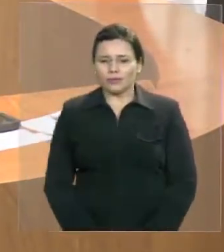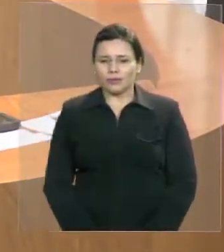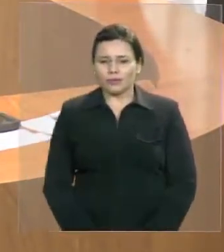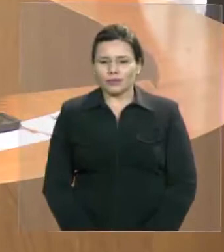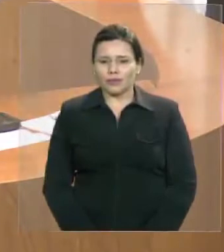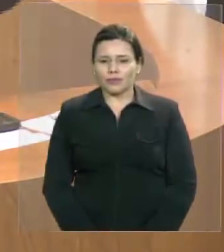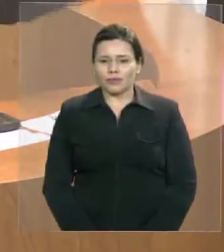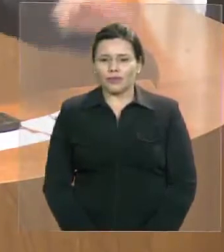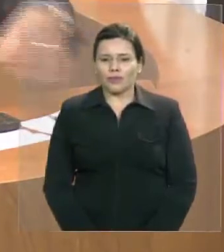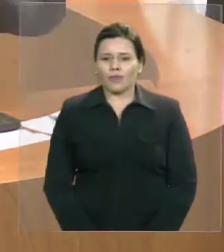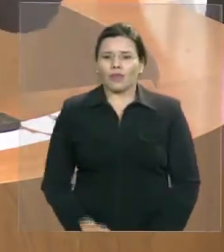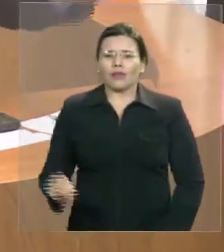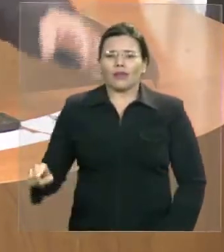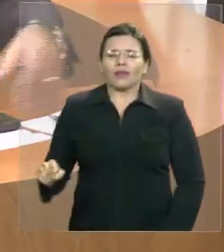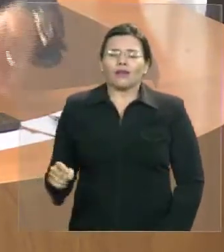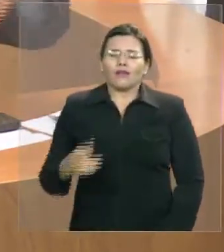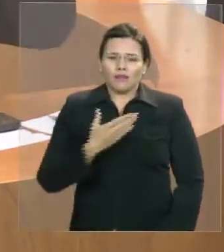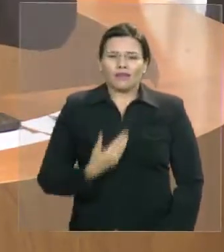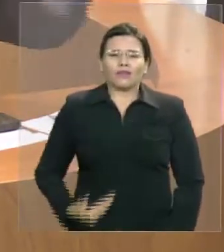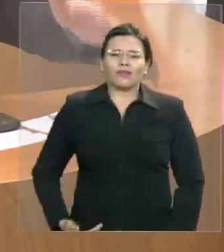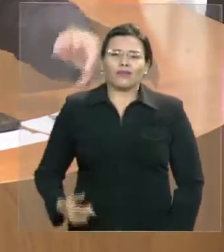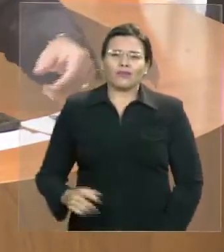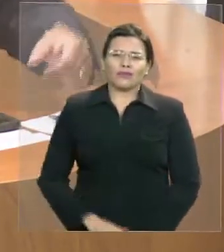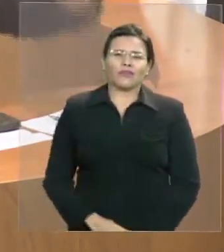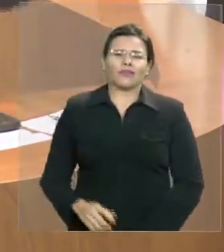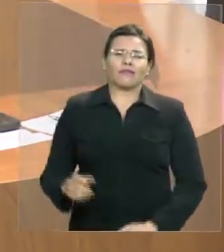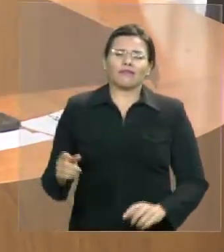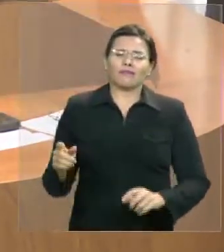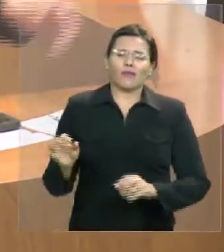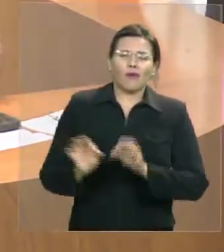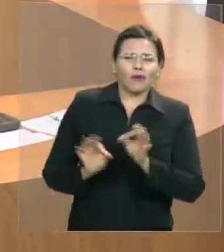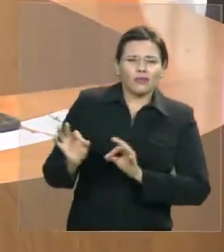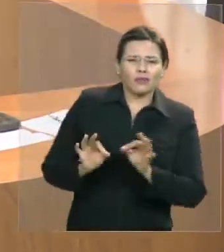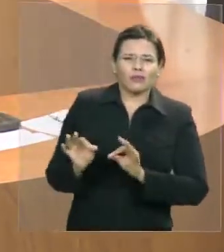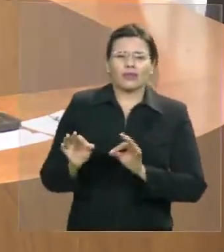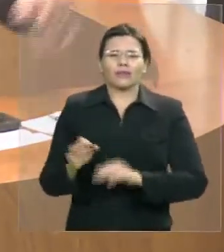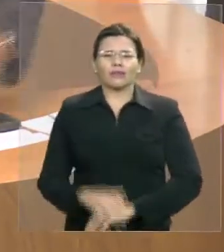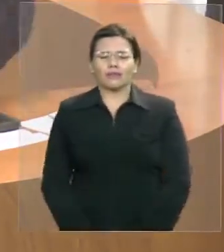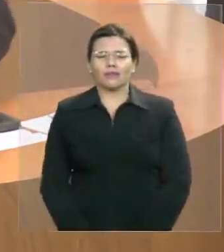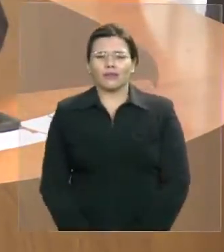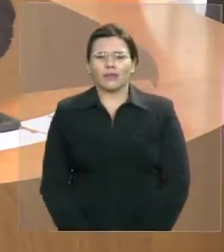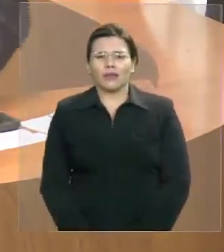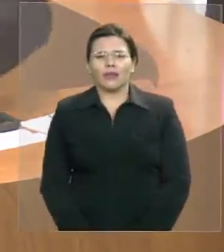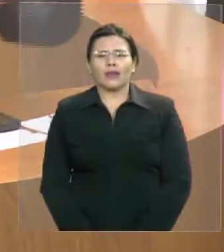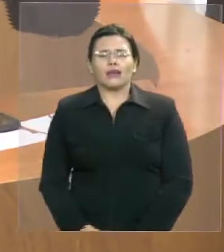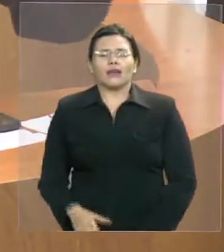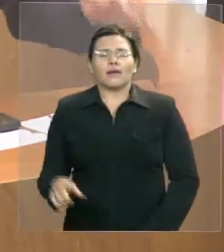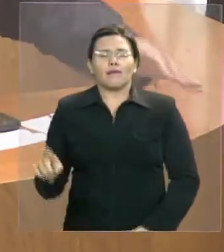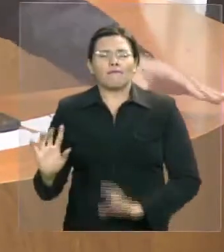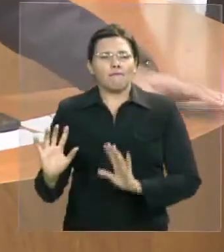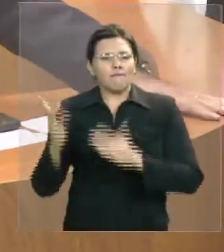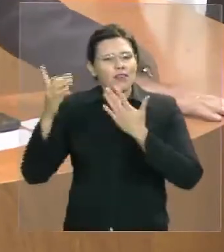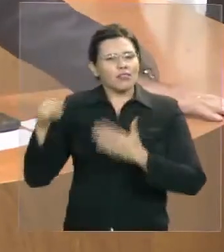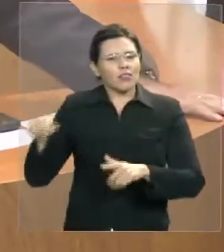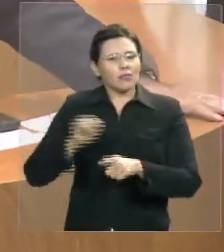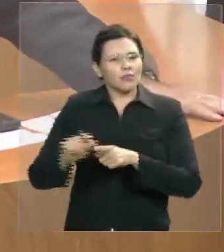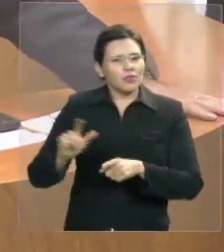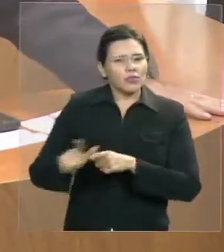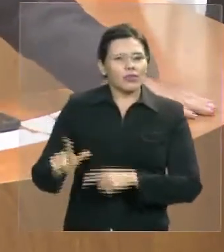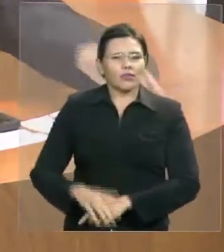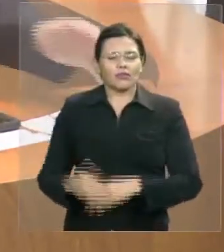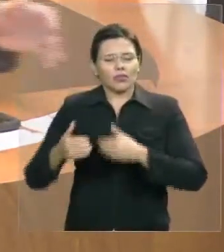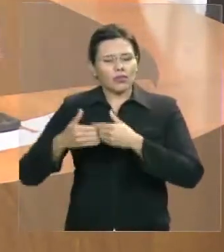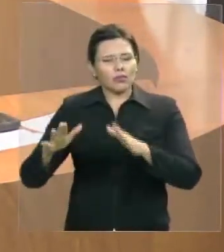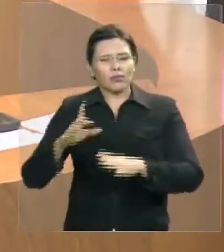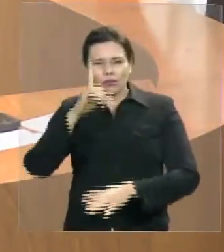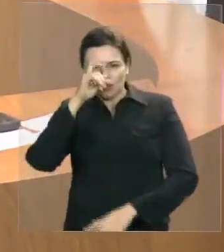Uma pompa danada e festa, toda semana era festa em Pinheiro, e secretário vai para lá, e deputado vai para lá, inaugura o Hospital Regional de Pinheiro.